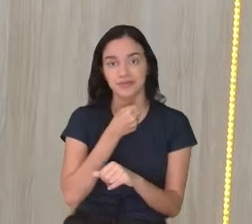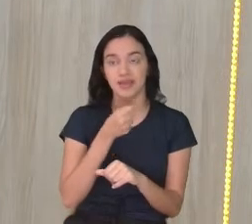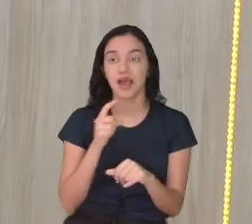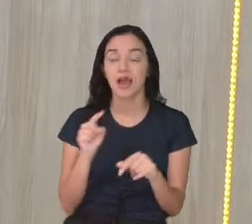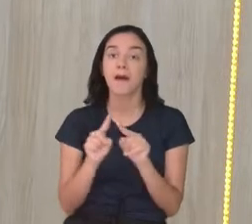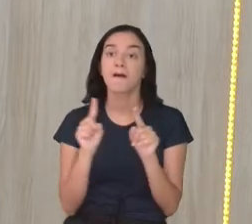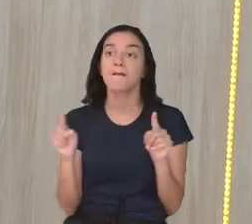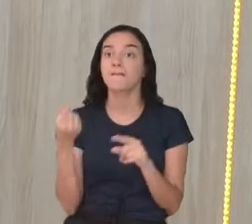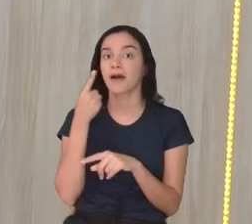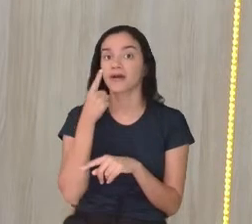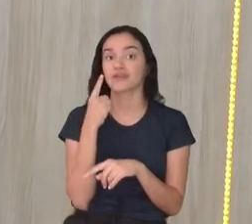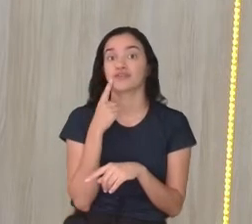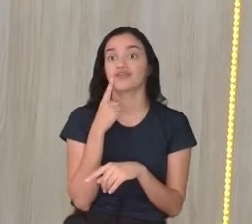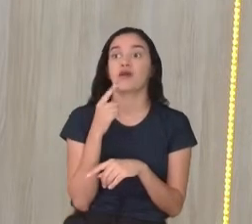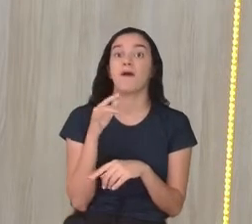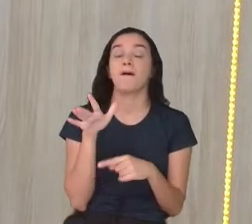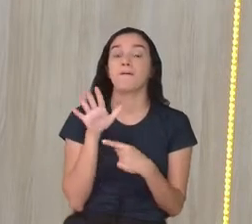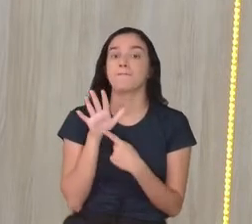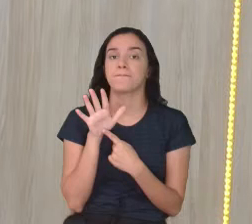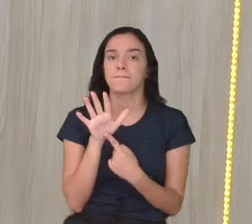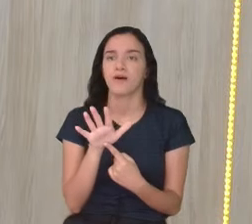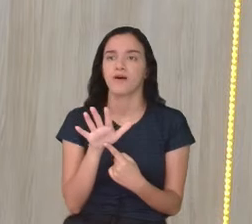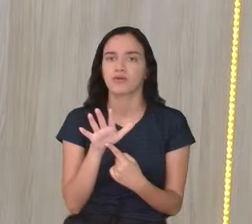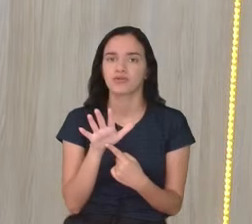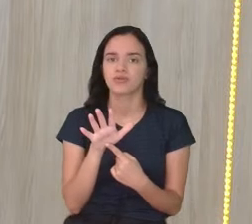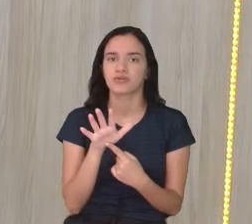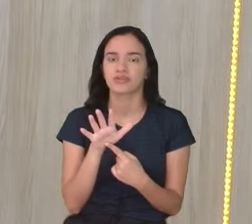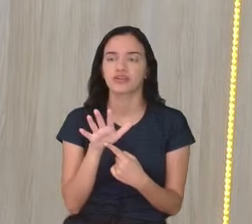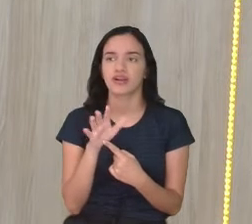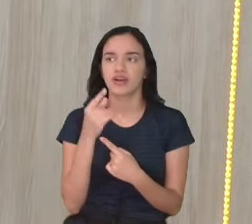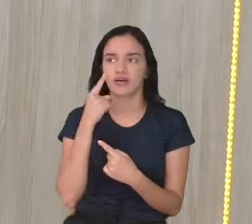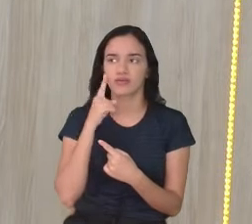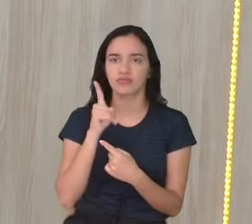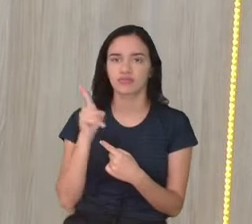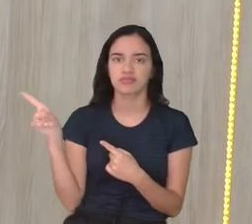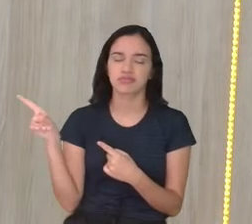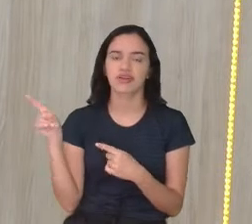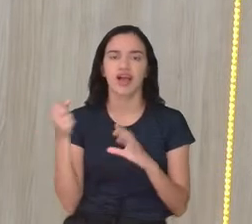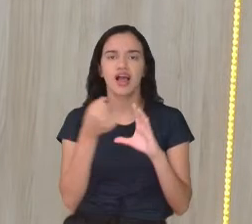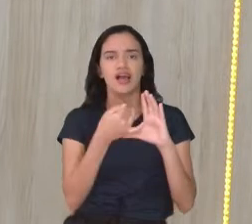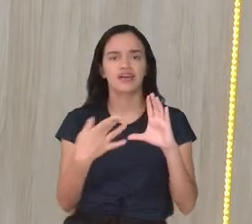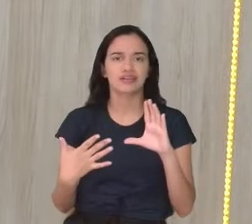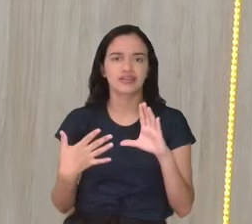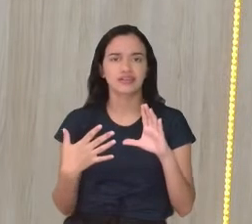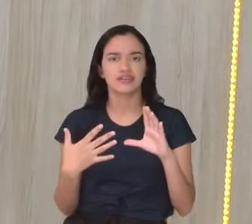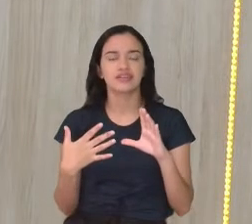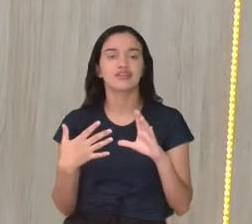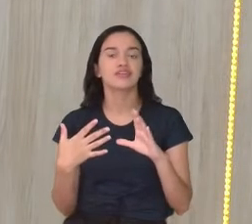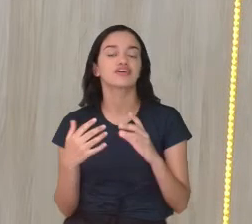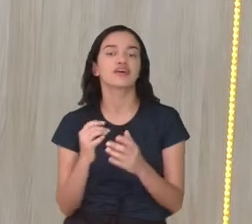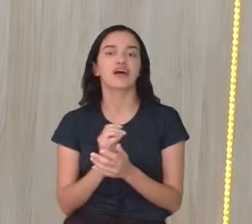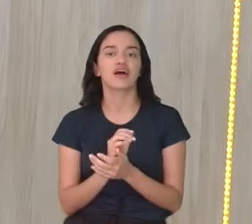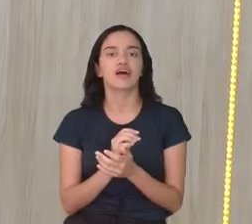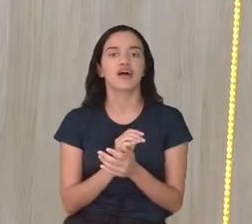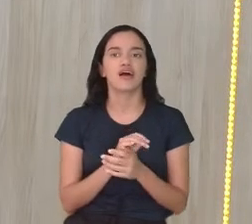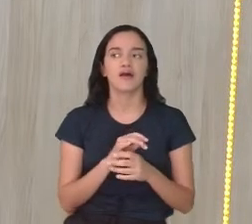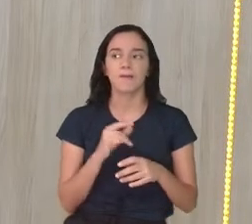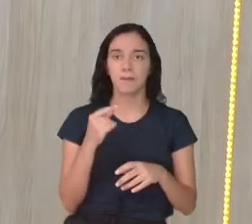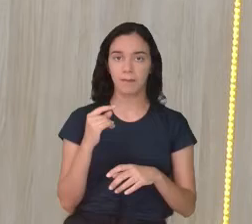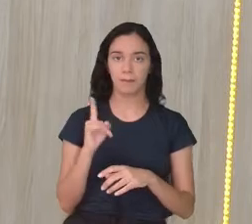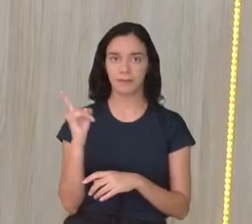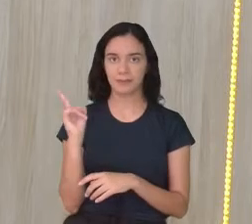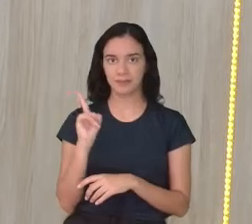chega eles mostram a manchazinha que vem trazendo do oceano, as características, aquela massa de ar, trazendo as características